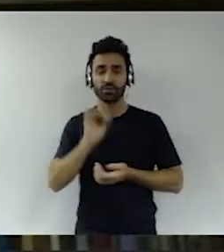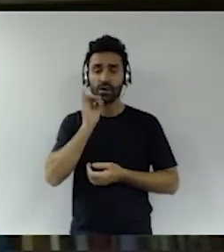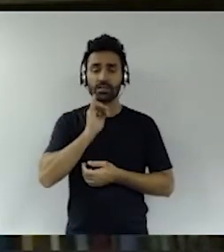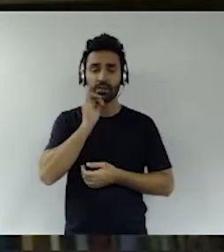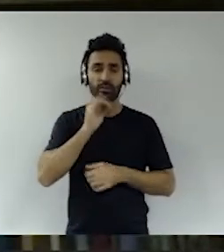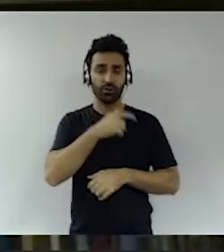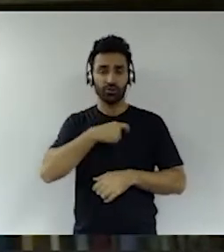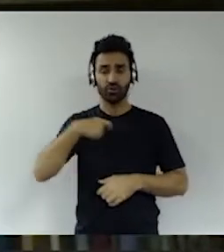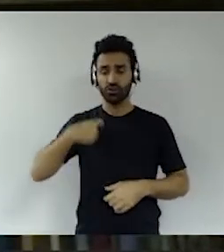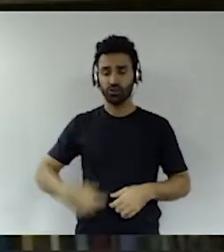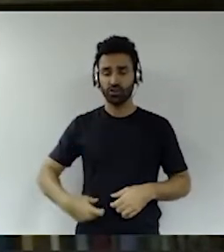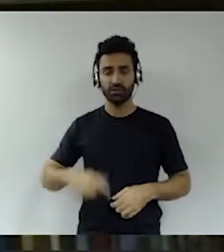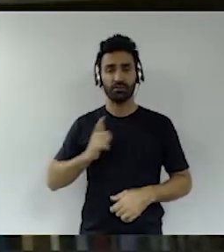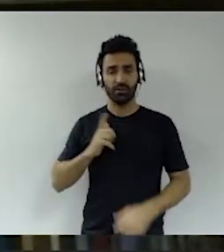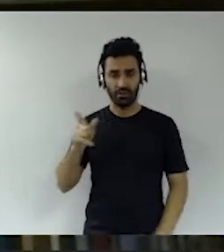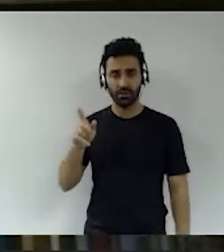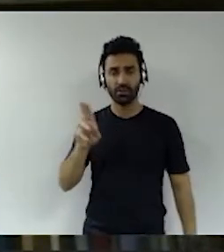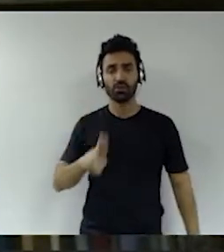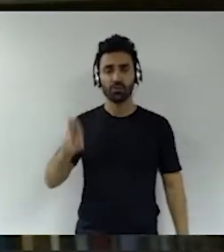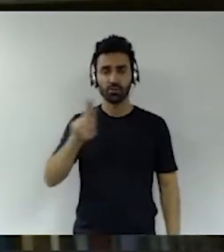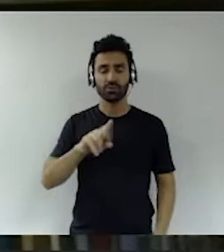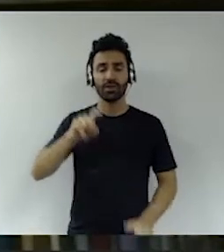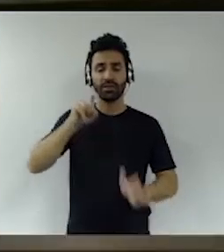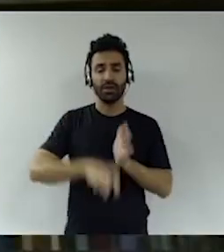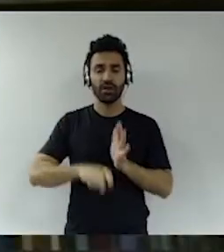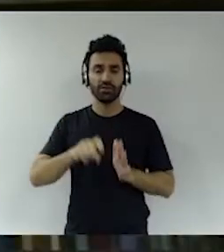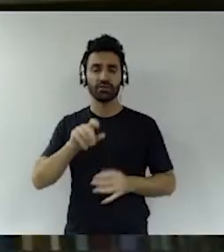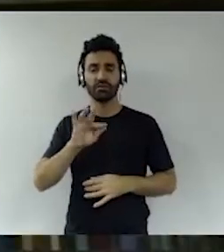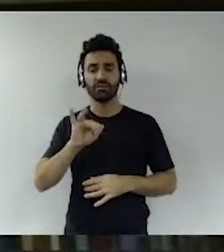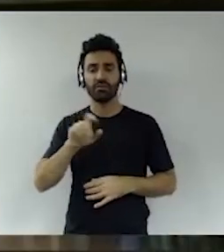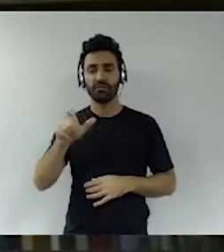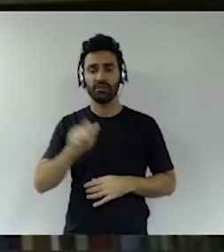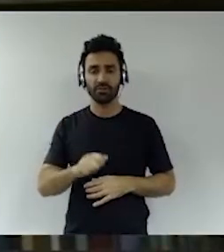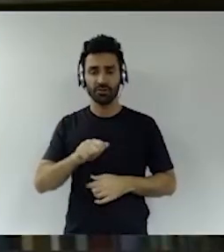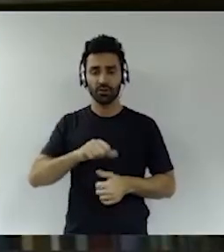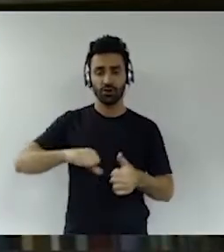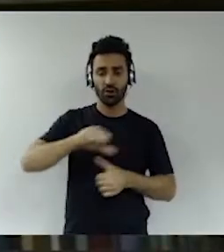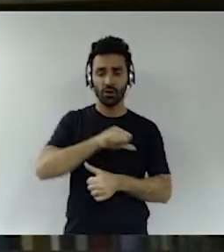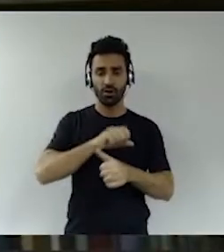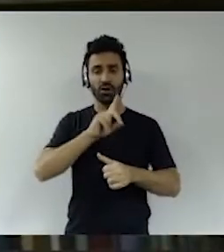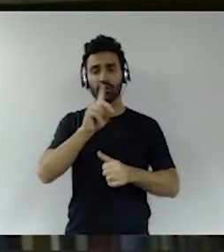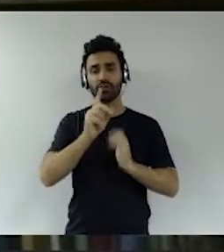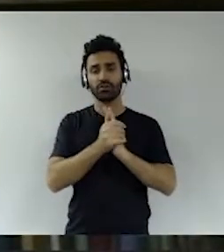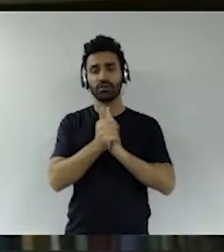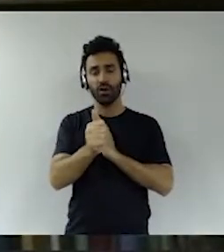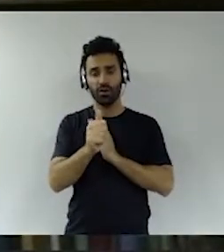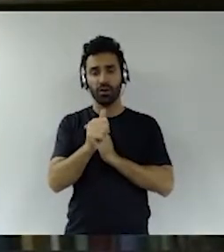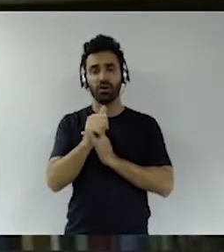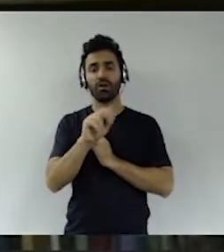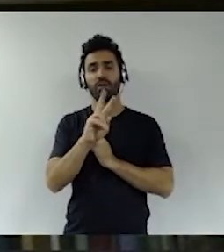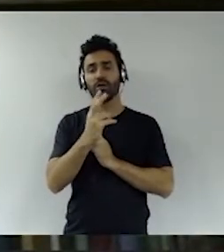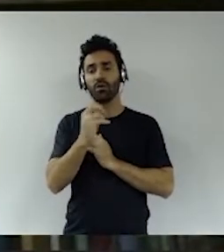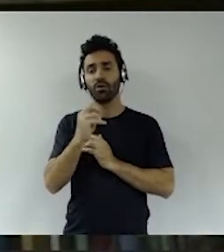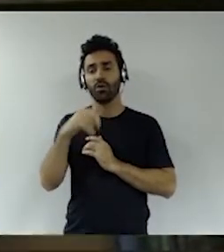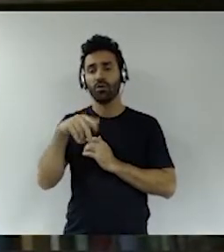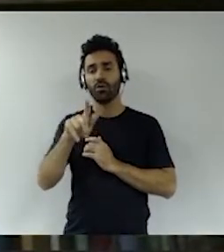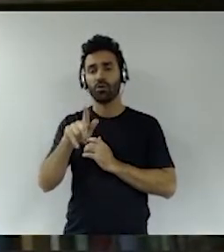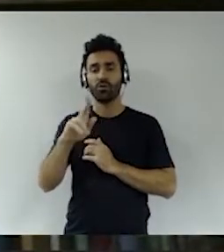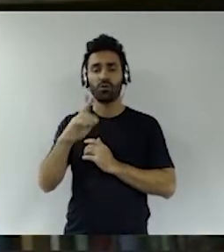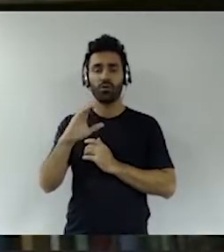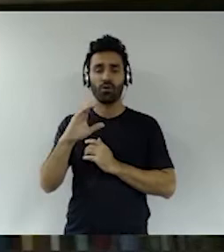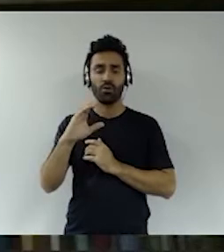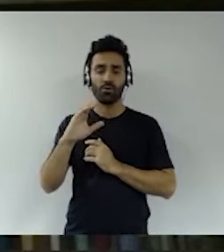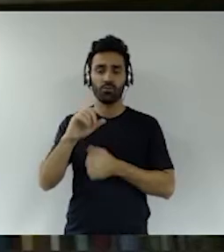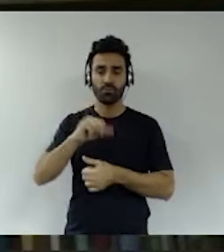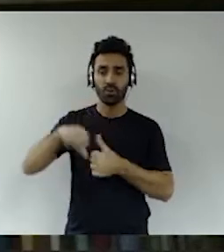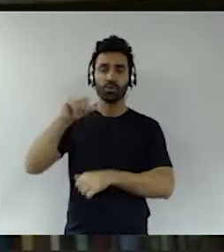Kong, em que eles têm uma taxa fixa de troca da moeda local, o dólar de Hong Kong, pelo norte-americano. Outra